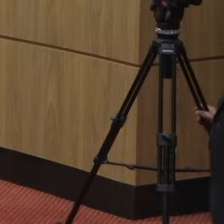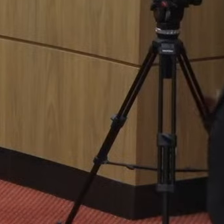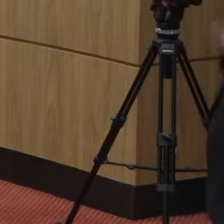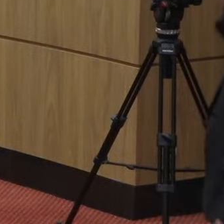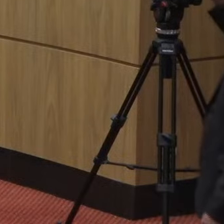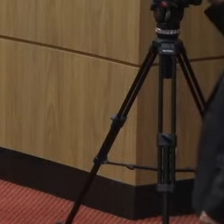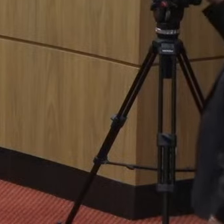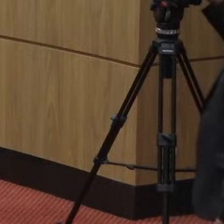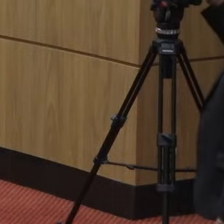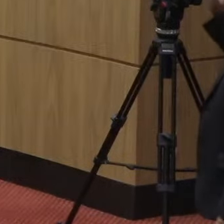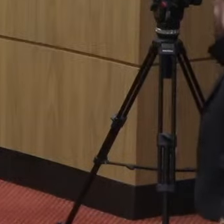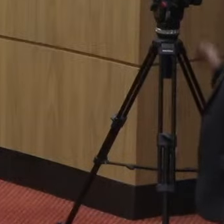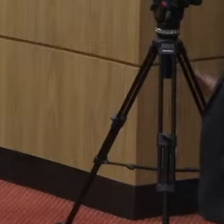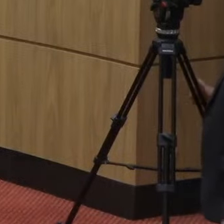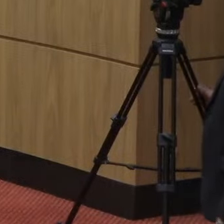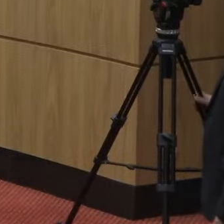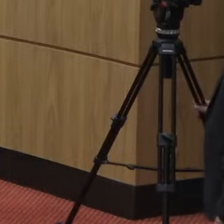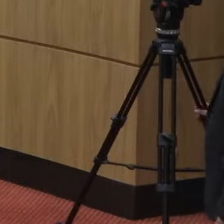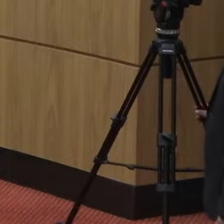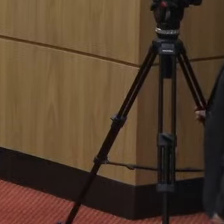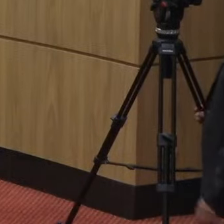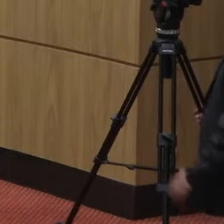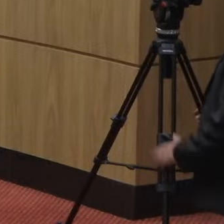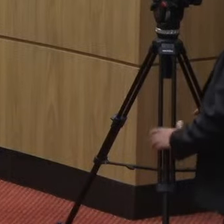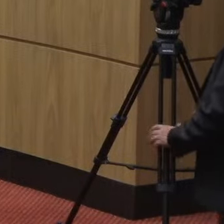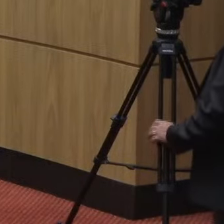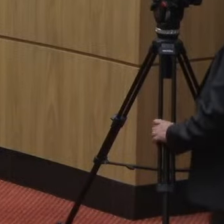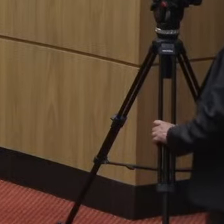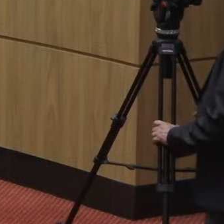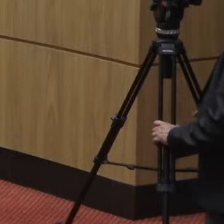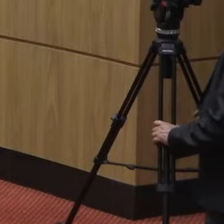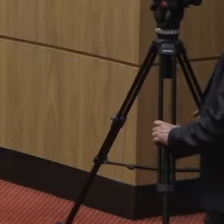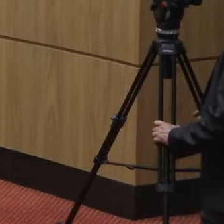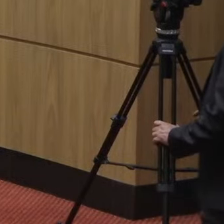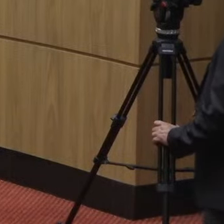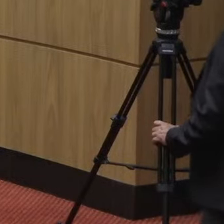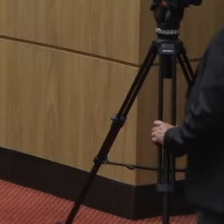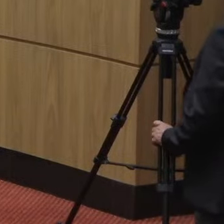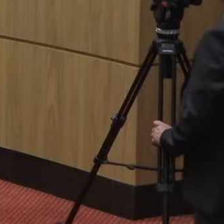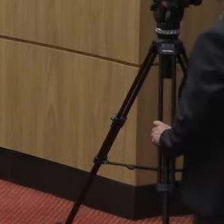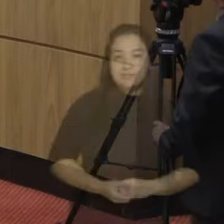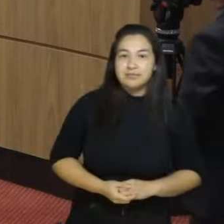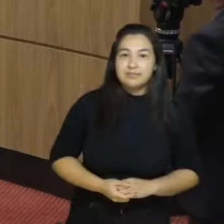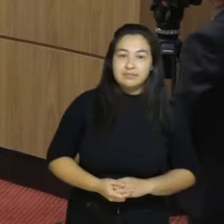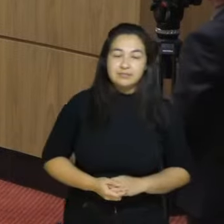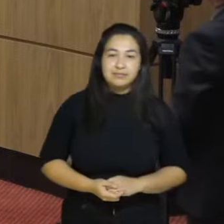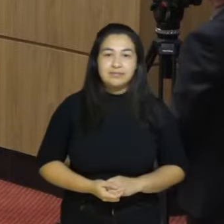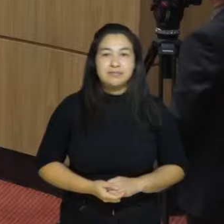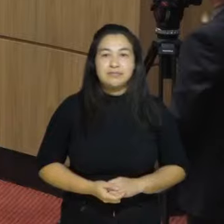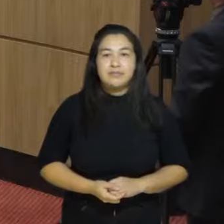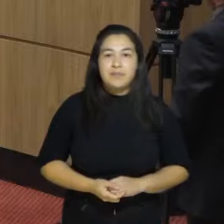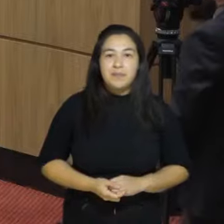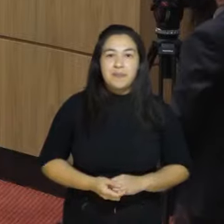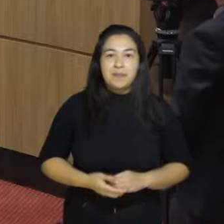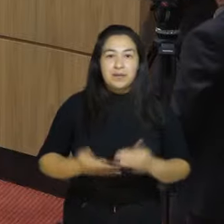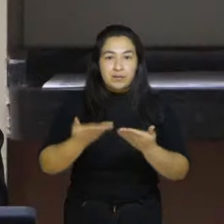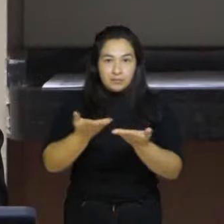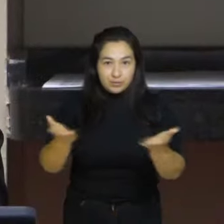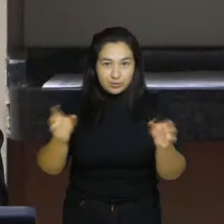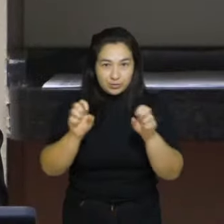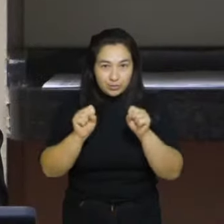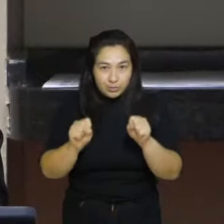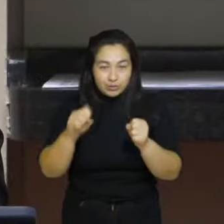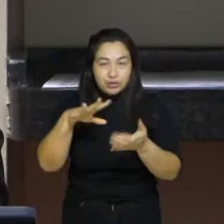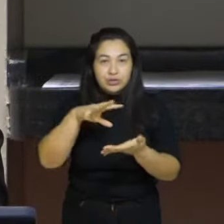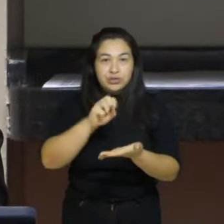reaberta a sessão passamos à ordem do dia peço à assessoria que abra o sistema para que os senhores e senhoras deputados possam registrar novamente suas